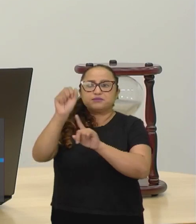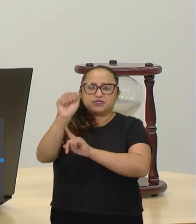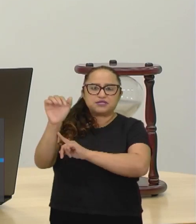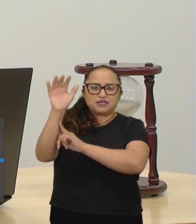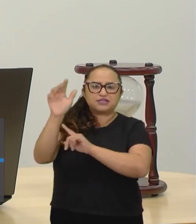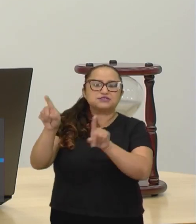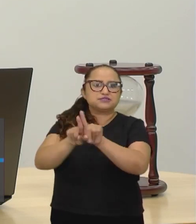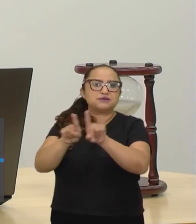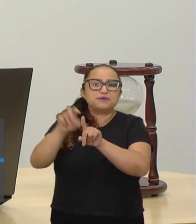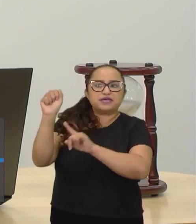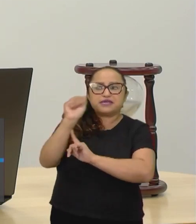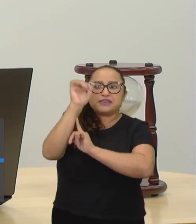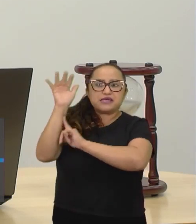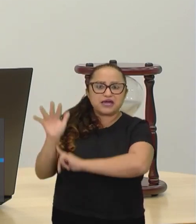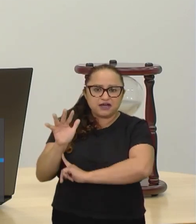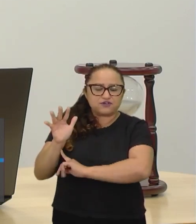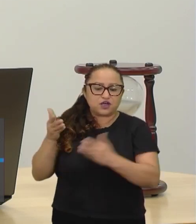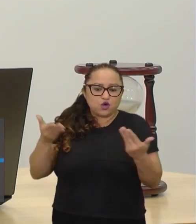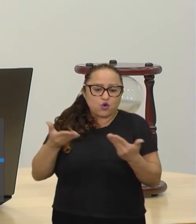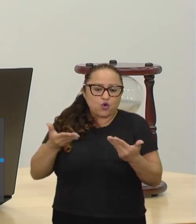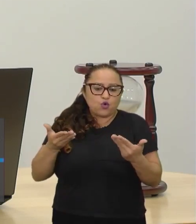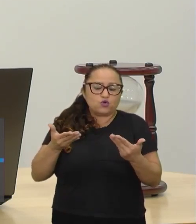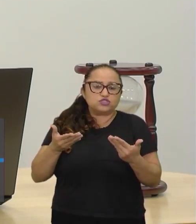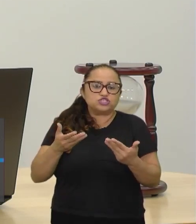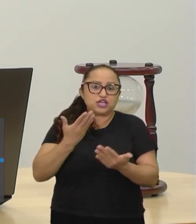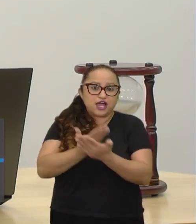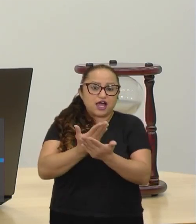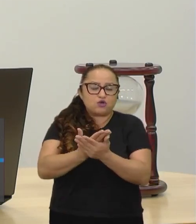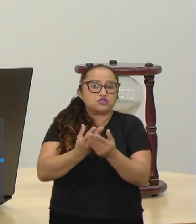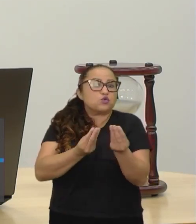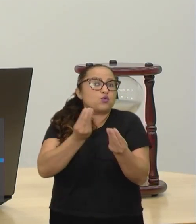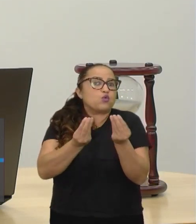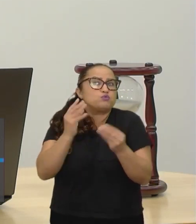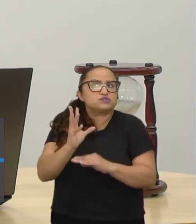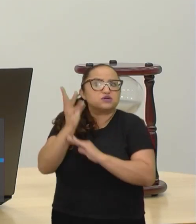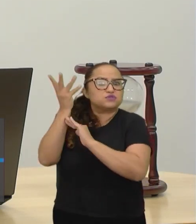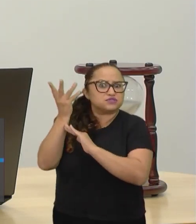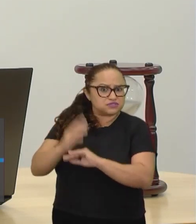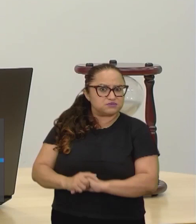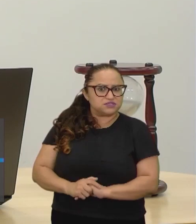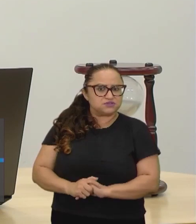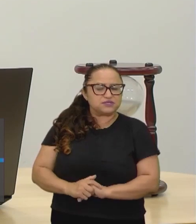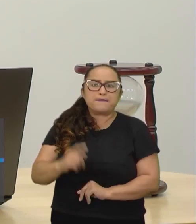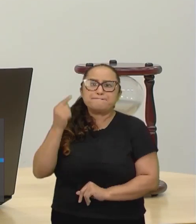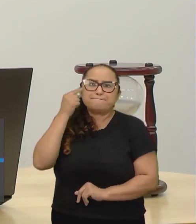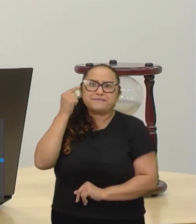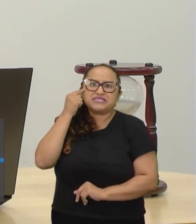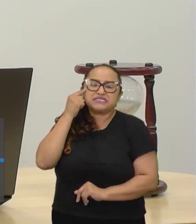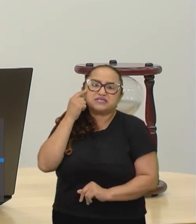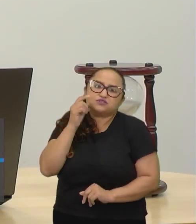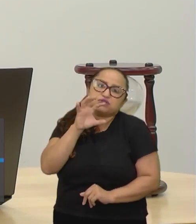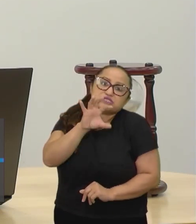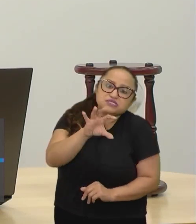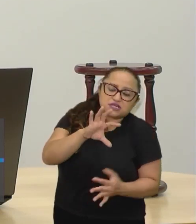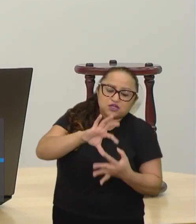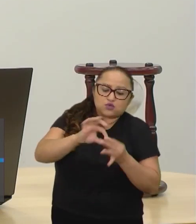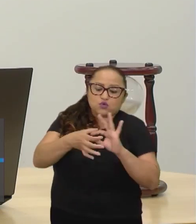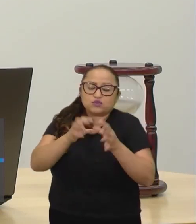reações na África, né? E hoje essa aula ela trata mais das reações. E aí pensando um pouquinho mais nesse contexto, né? Por